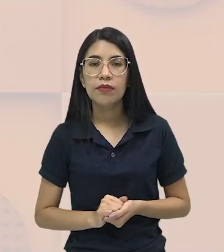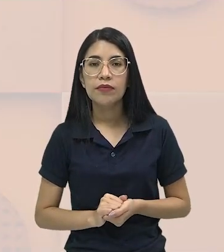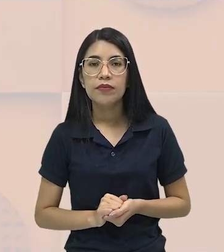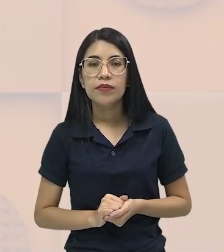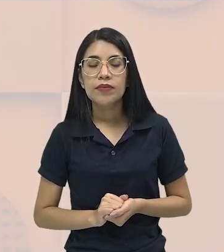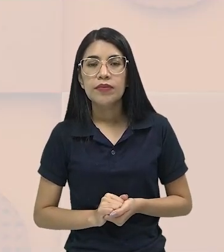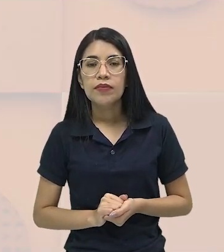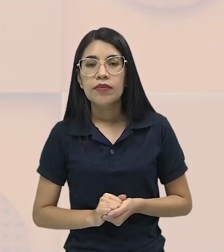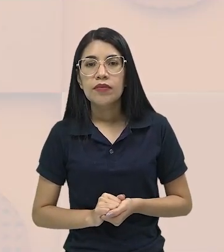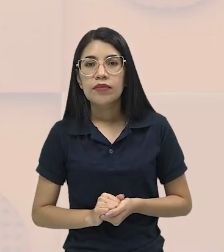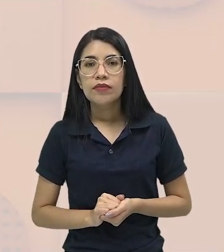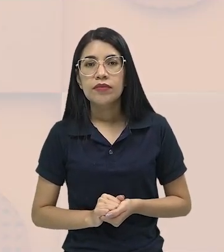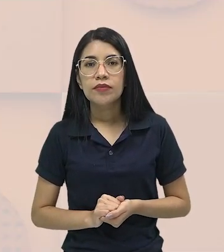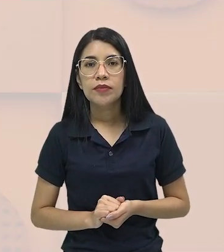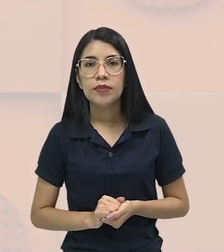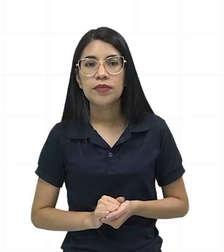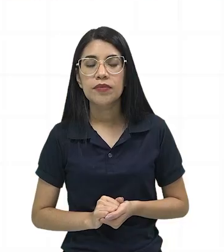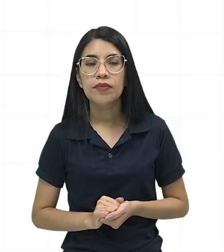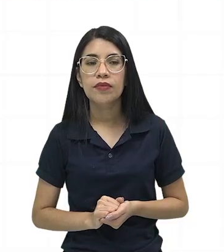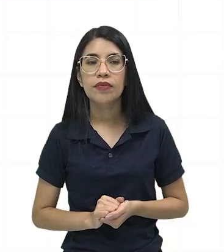continuidade ao nosso texto.